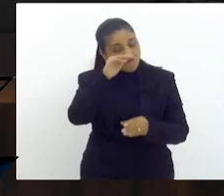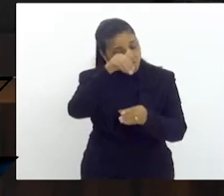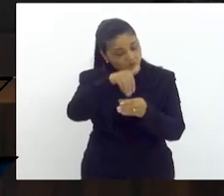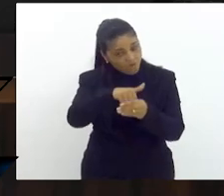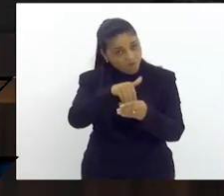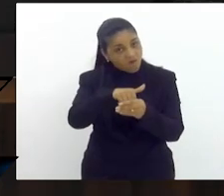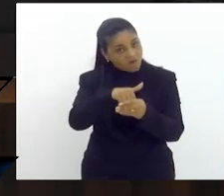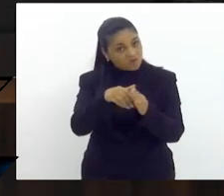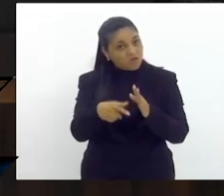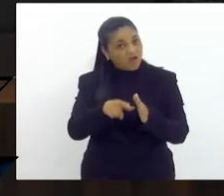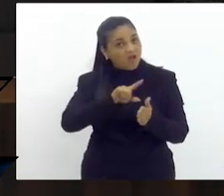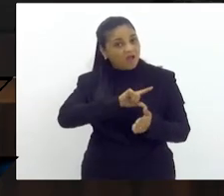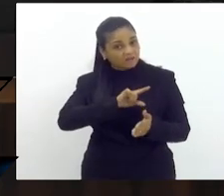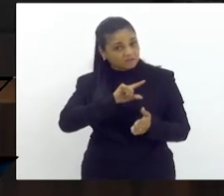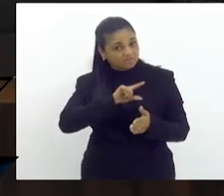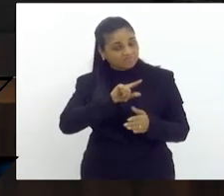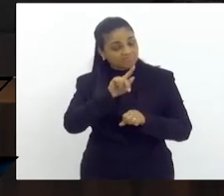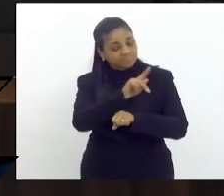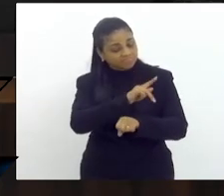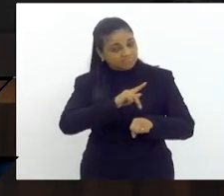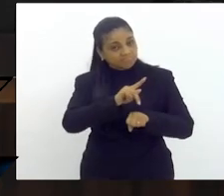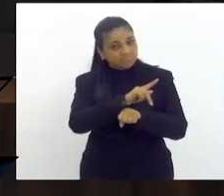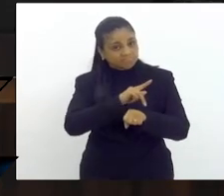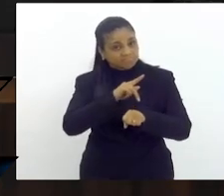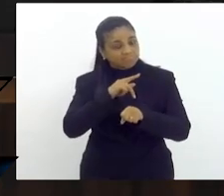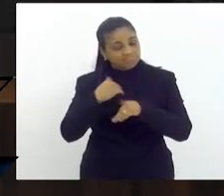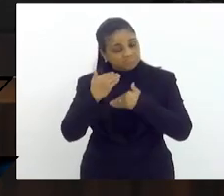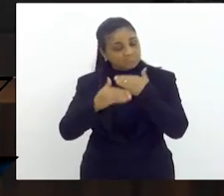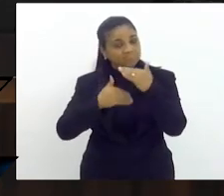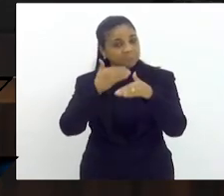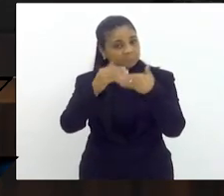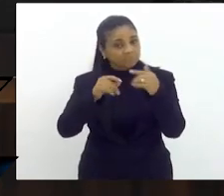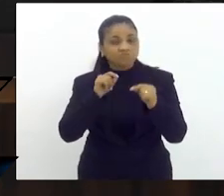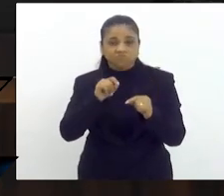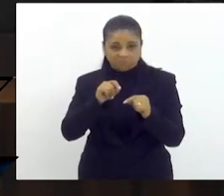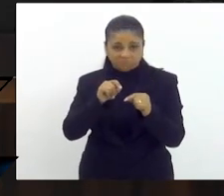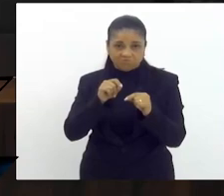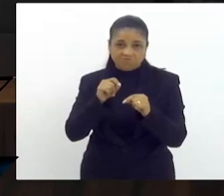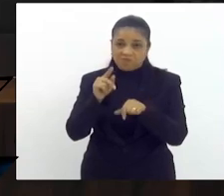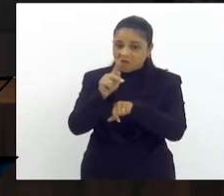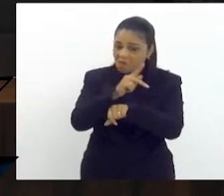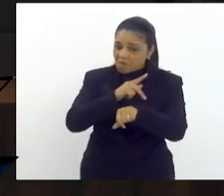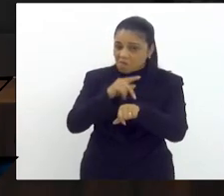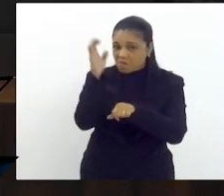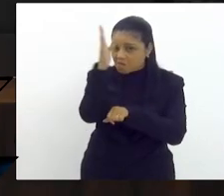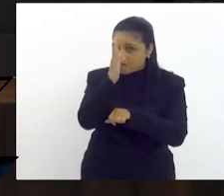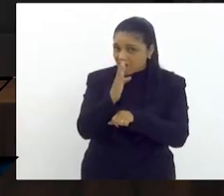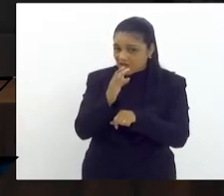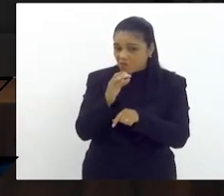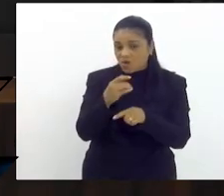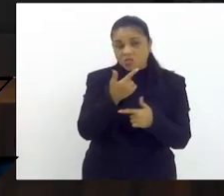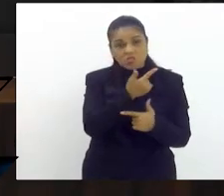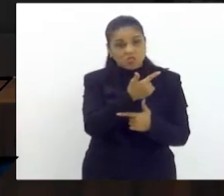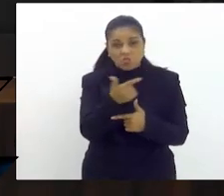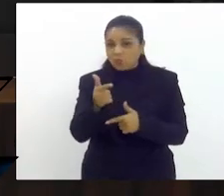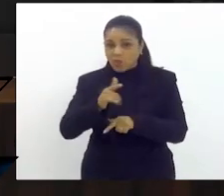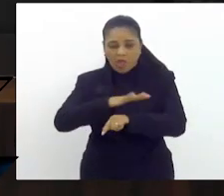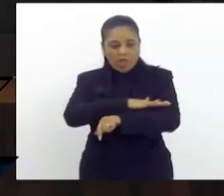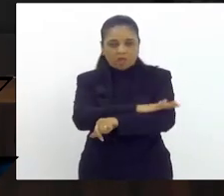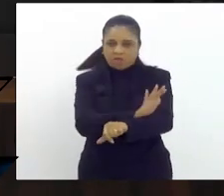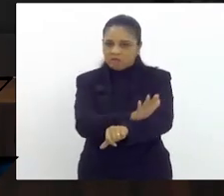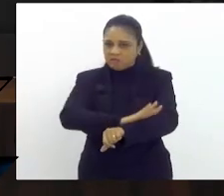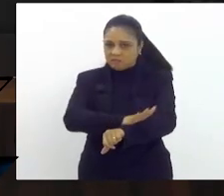E qual é o país que a gente quer construir porque o país que a gente quer construir é um país sem racismo com igual